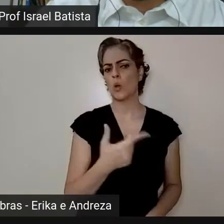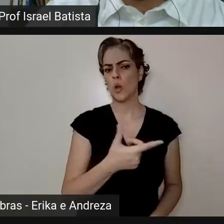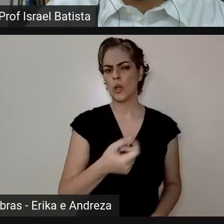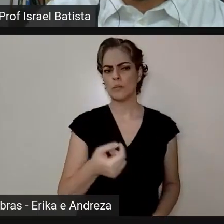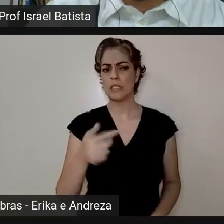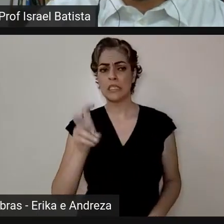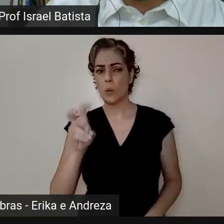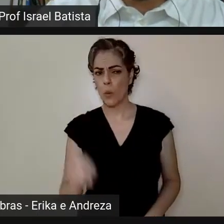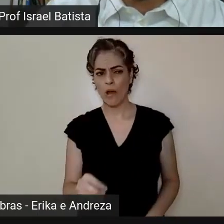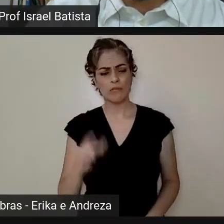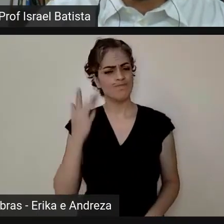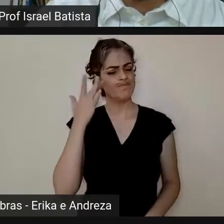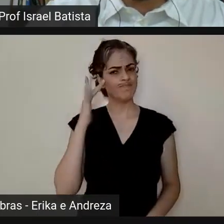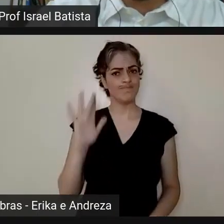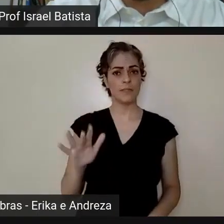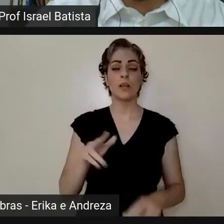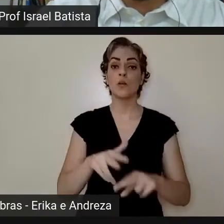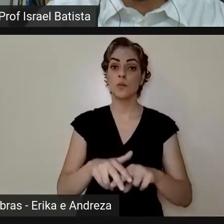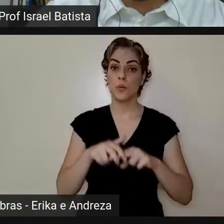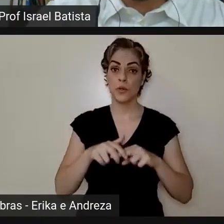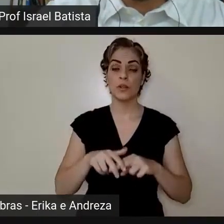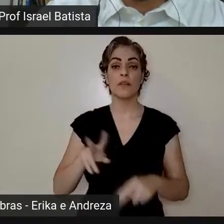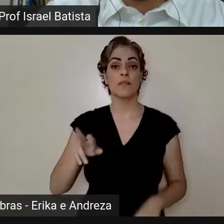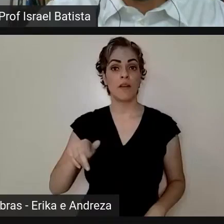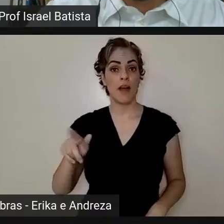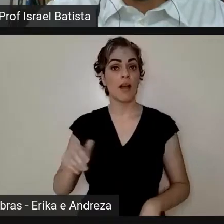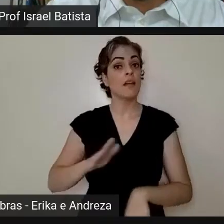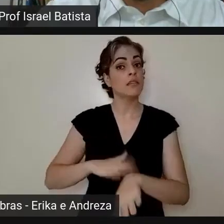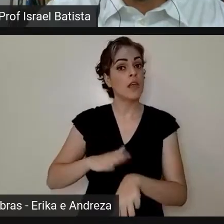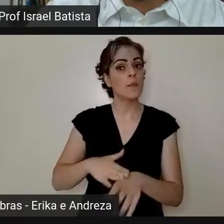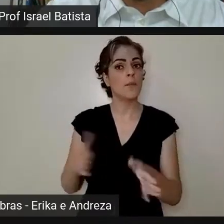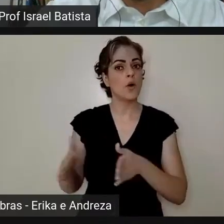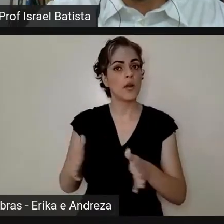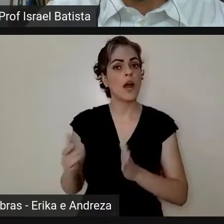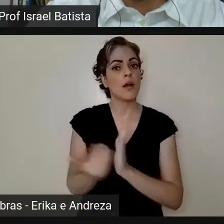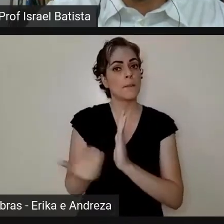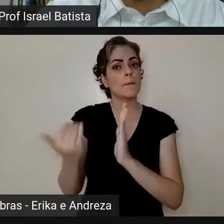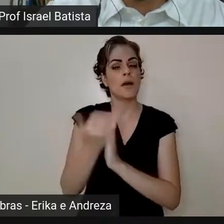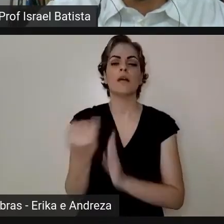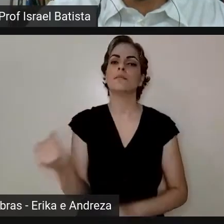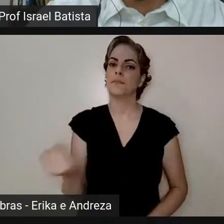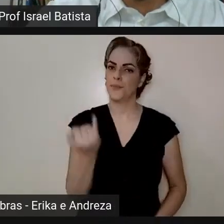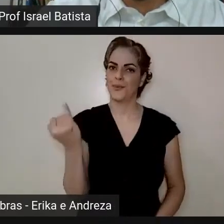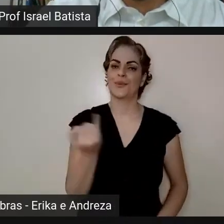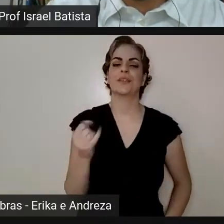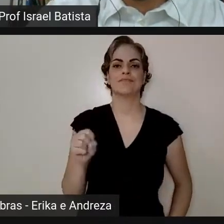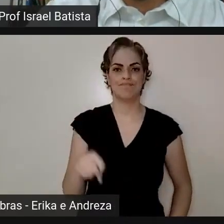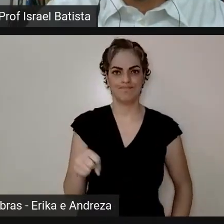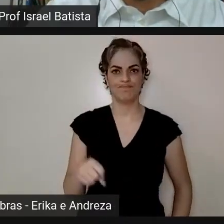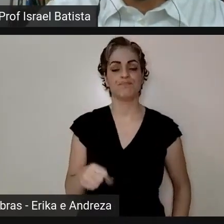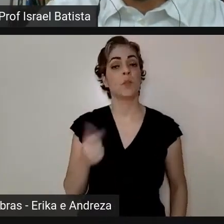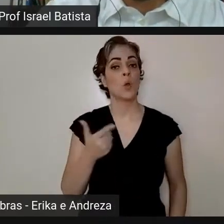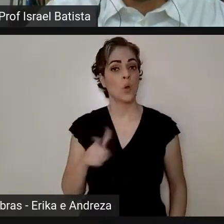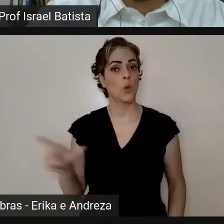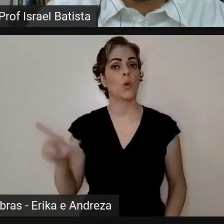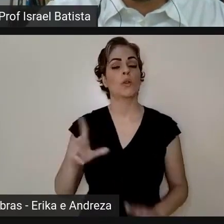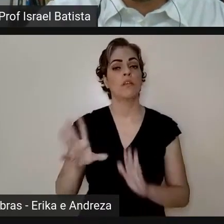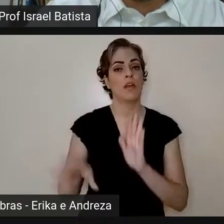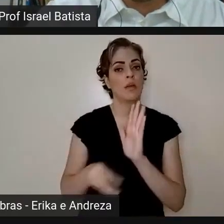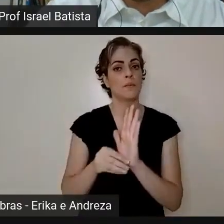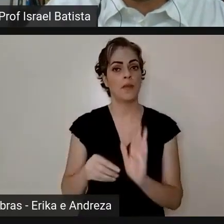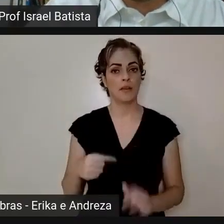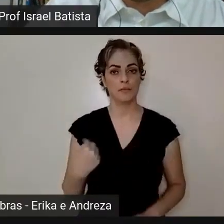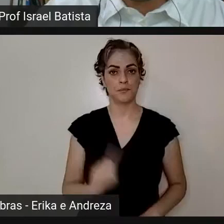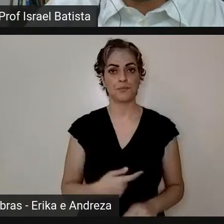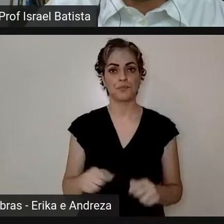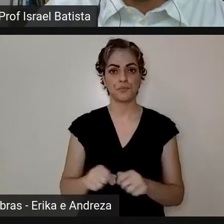ampliação ali das vagas temporárias é muito importante. Outra emenda importante que nós fizemos, que vai contra o que acusam a PEC